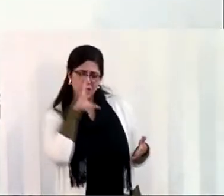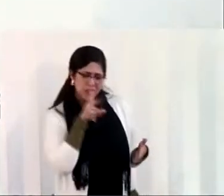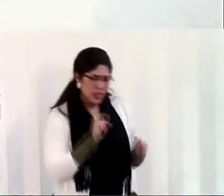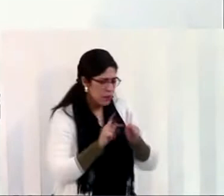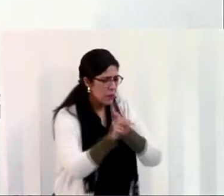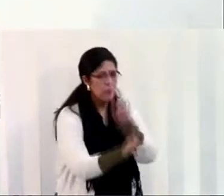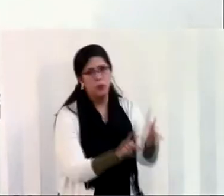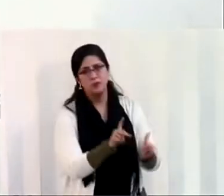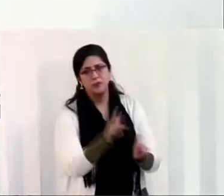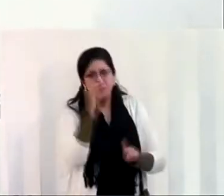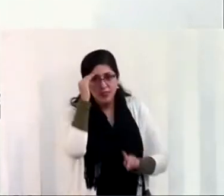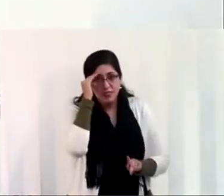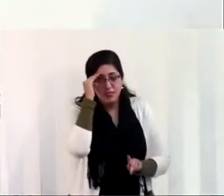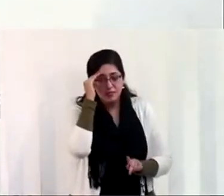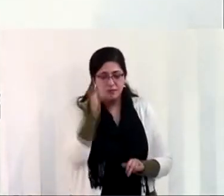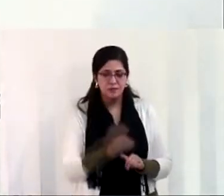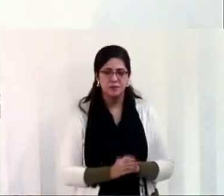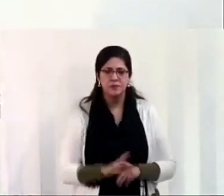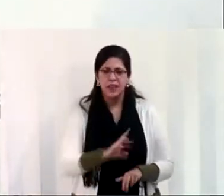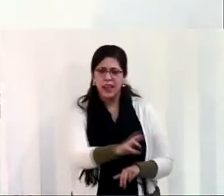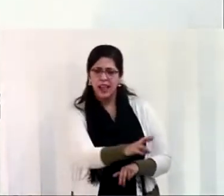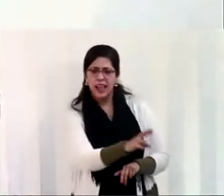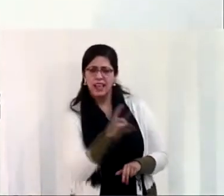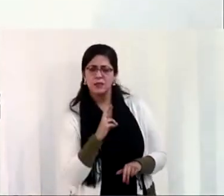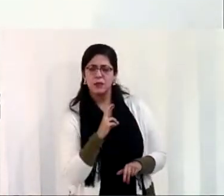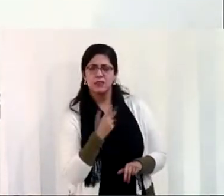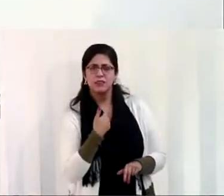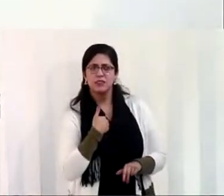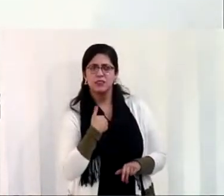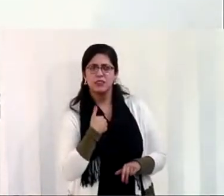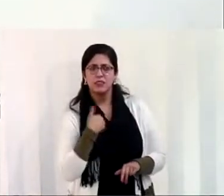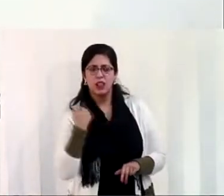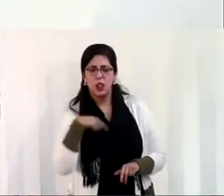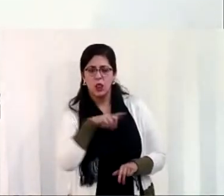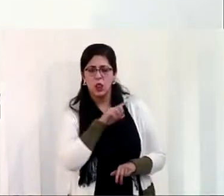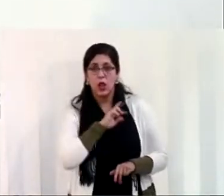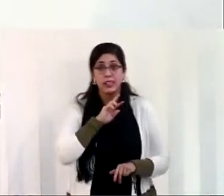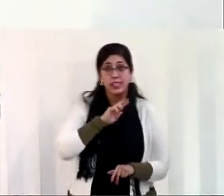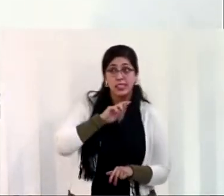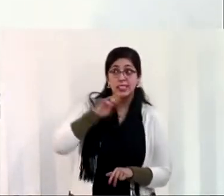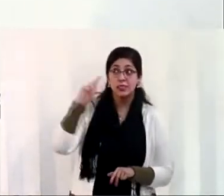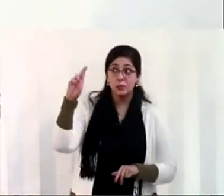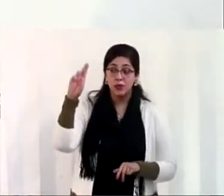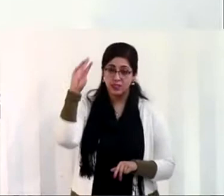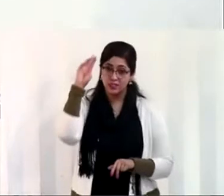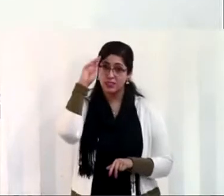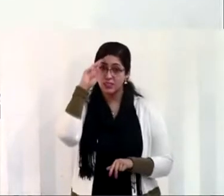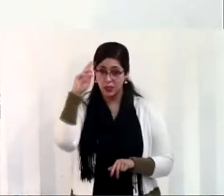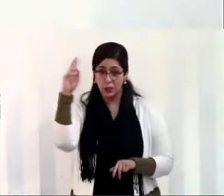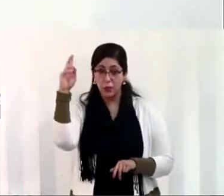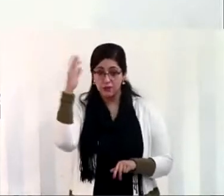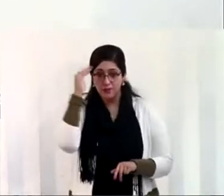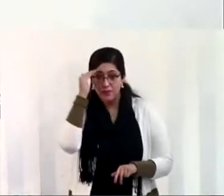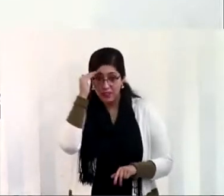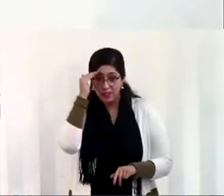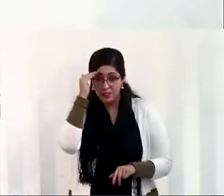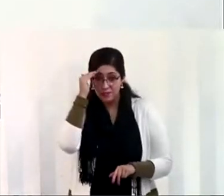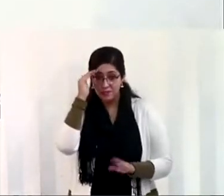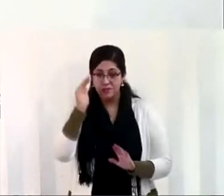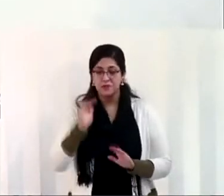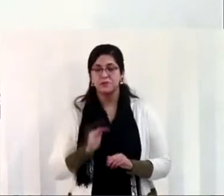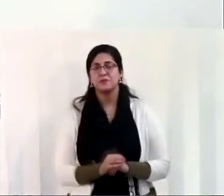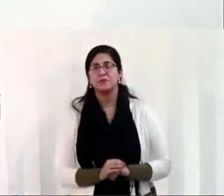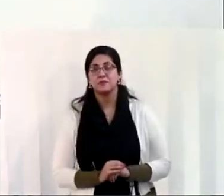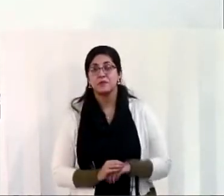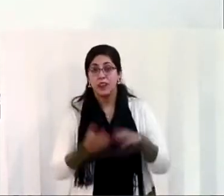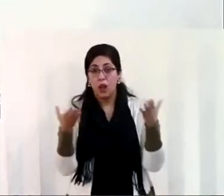na implicação, e na resposta, na nossa resposta ao Senhor. É sobre isso que eu gostaria de falar. Esse é meu